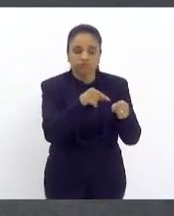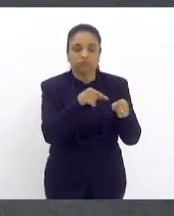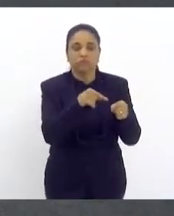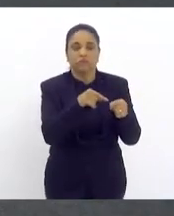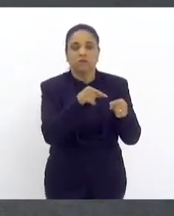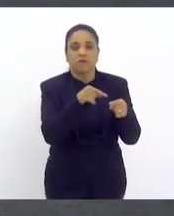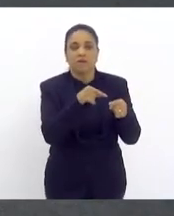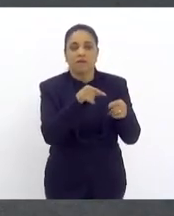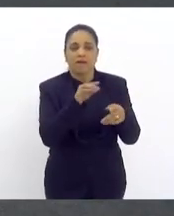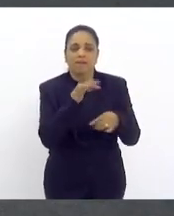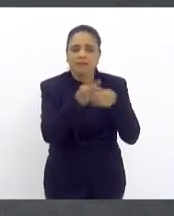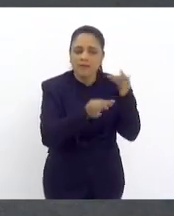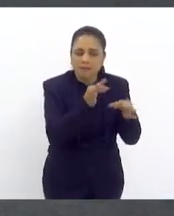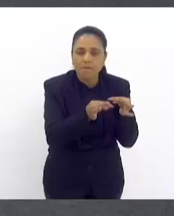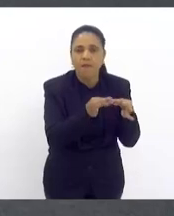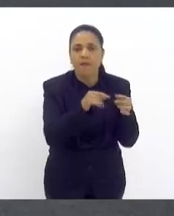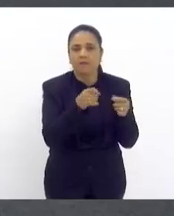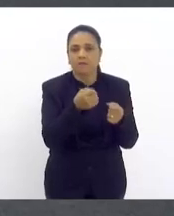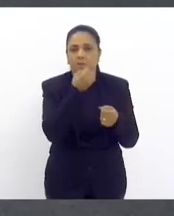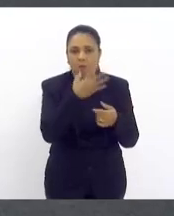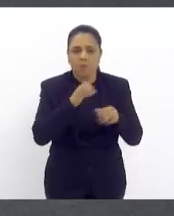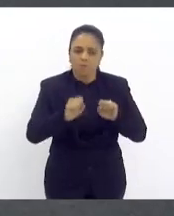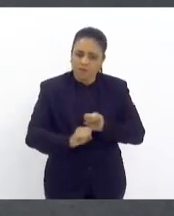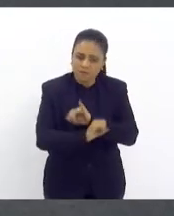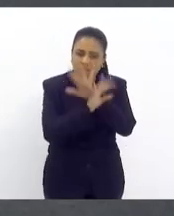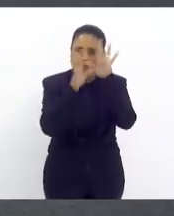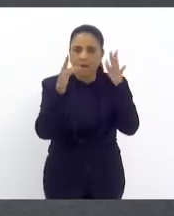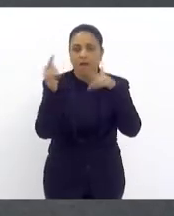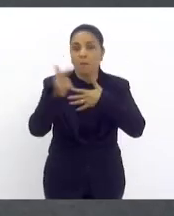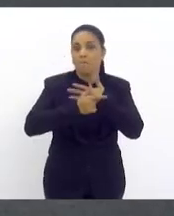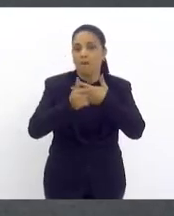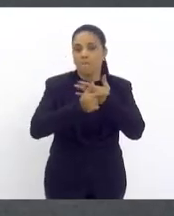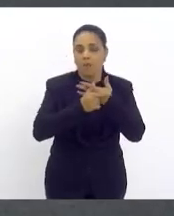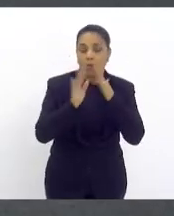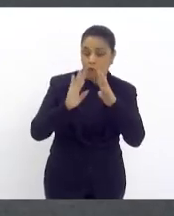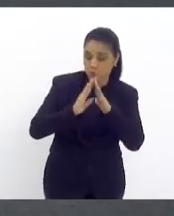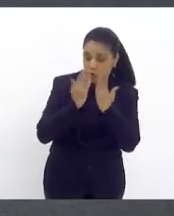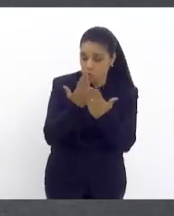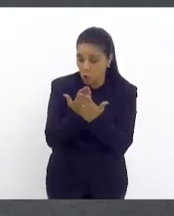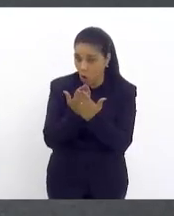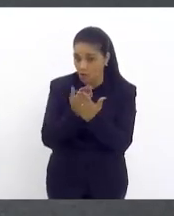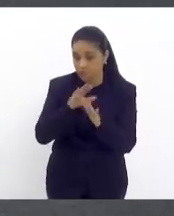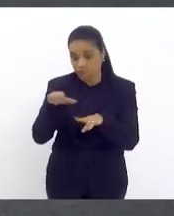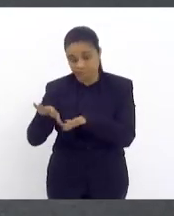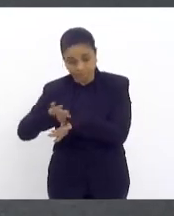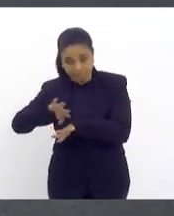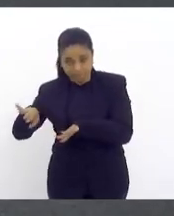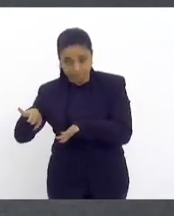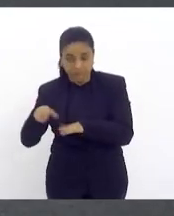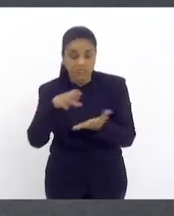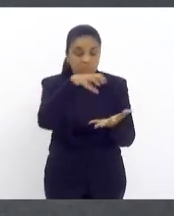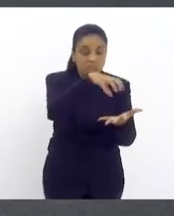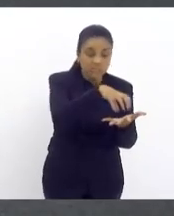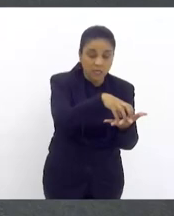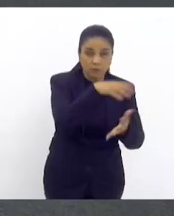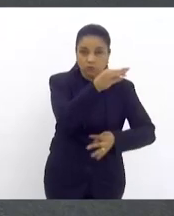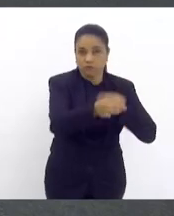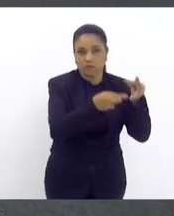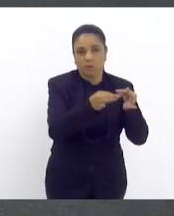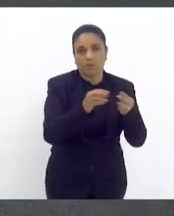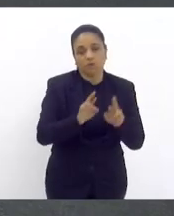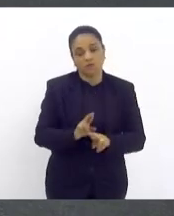e é importante que se tenha clareza desses papéis Escola Escola Centro de Reabilitação é Centro de Reabilitação